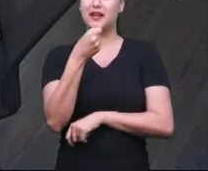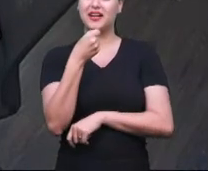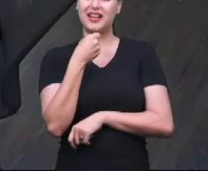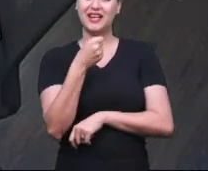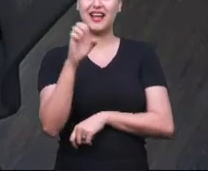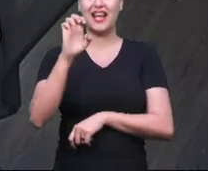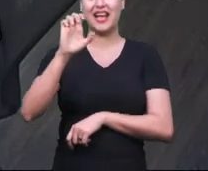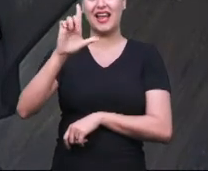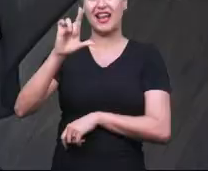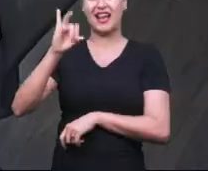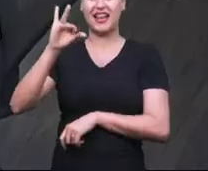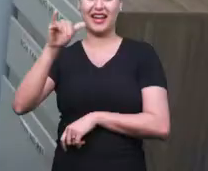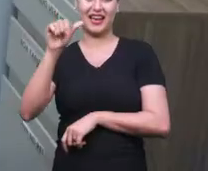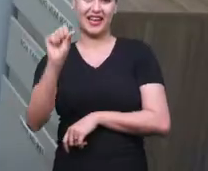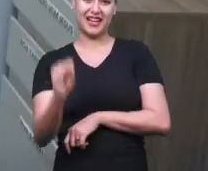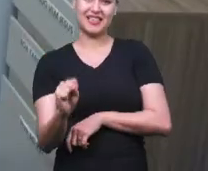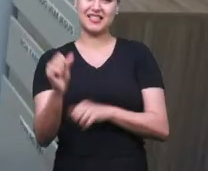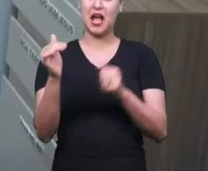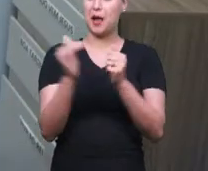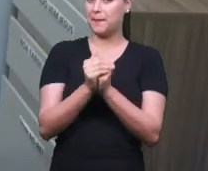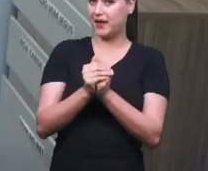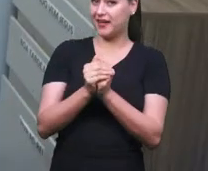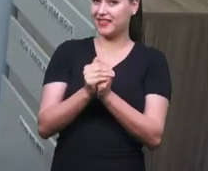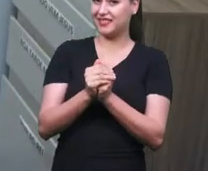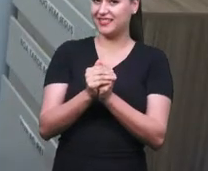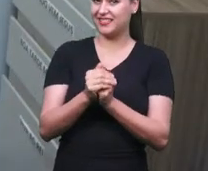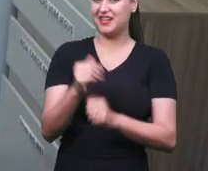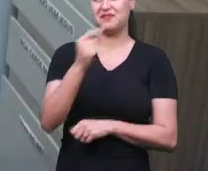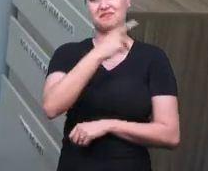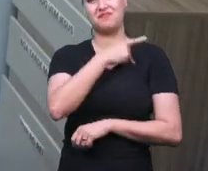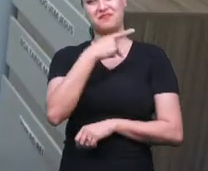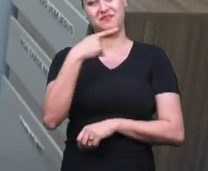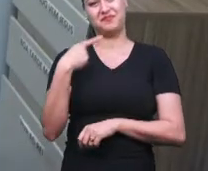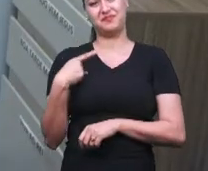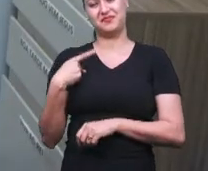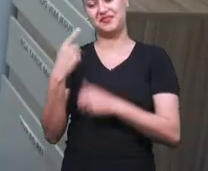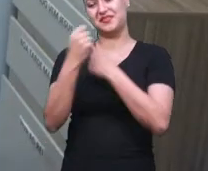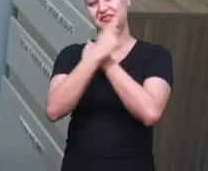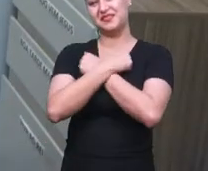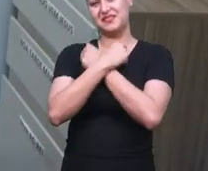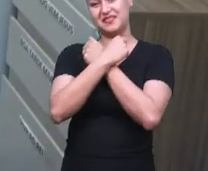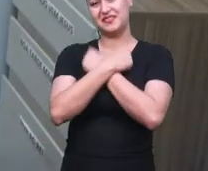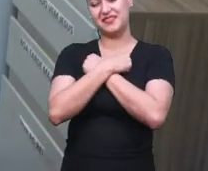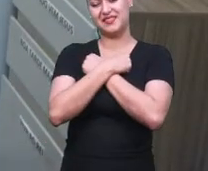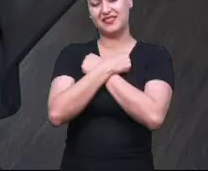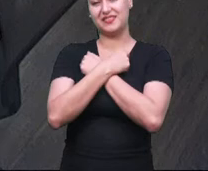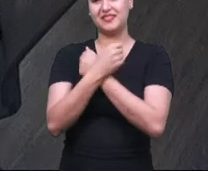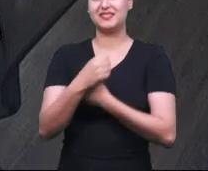dá continuidade. Amém. Pastor Antônio Carlos de Oliveira, um abraço ao senhor,